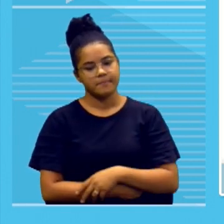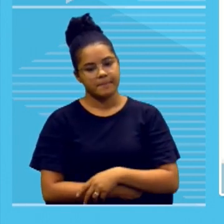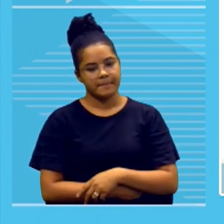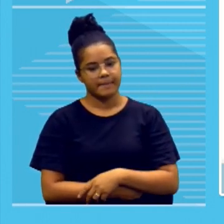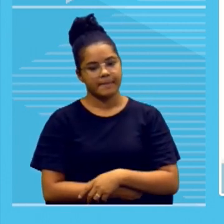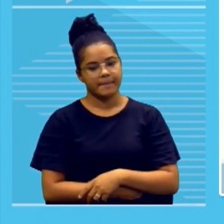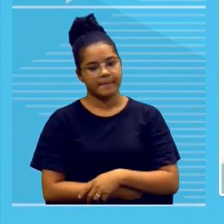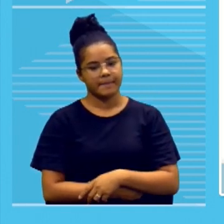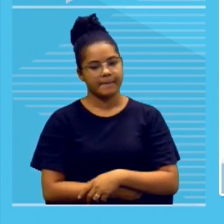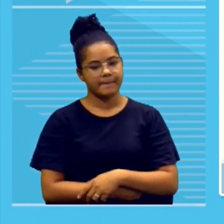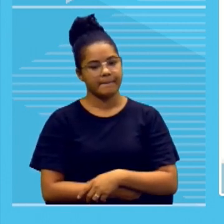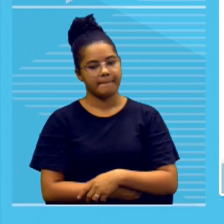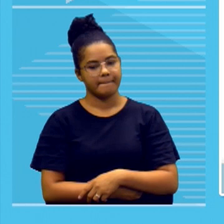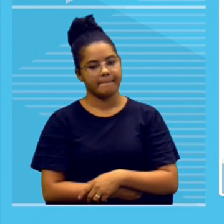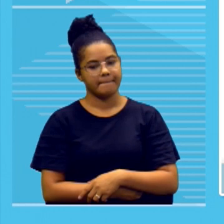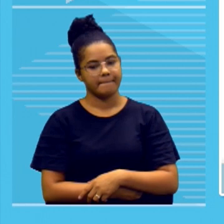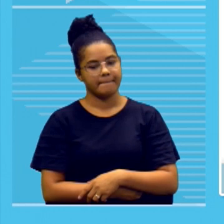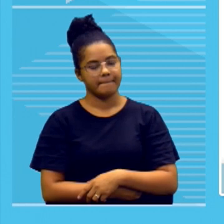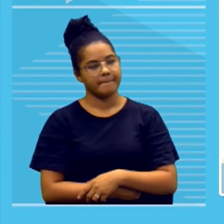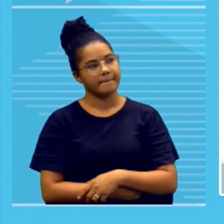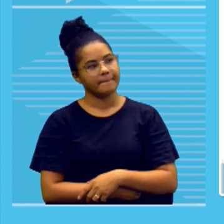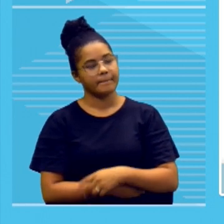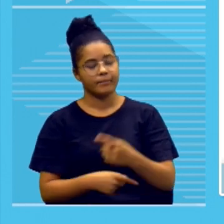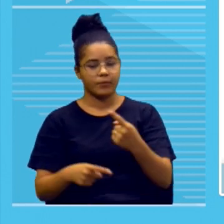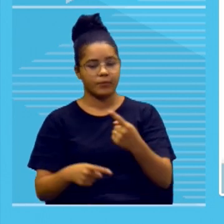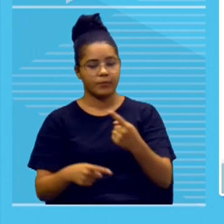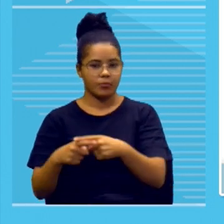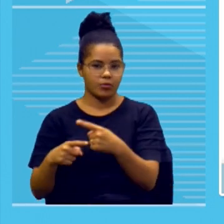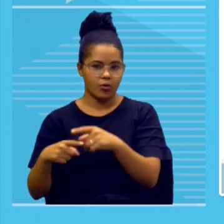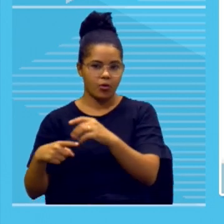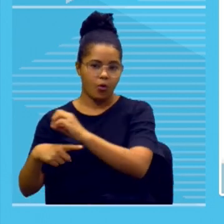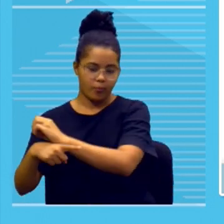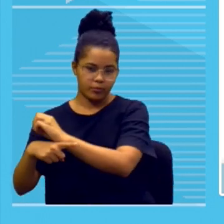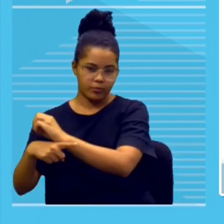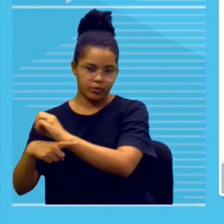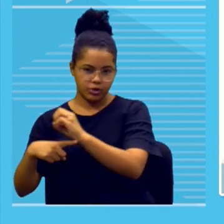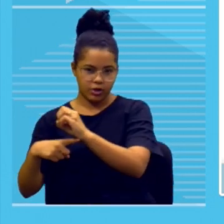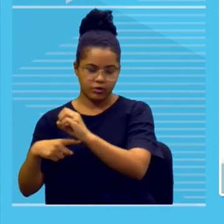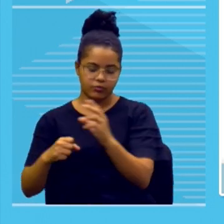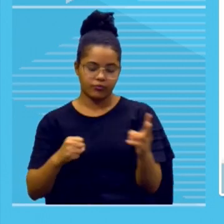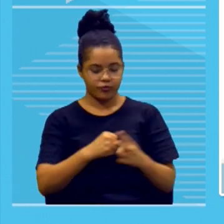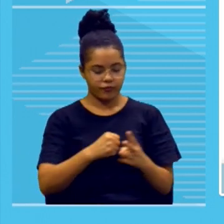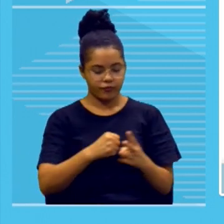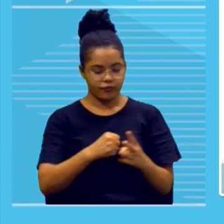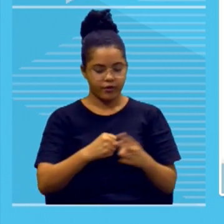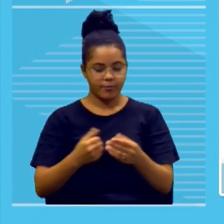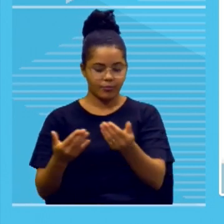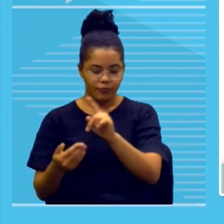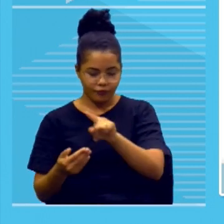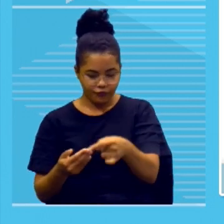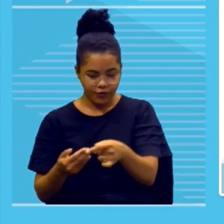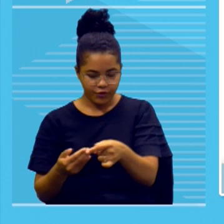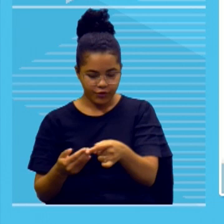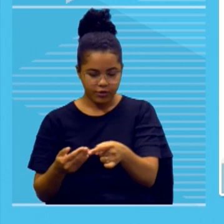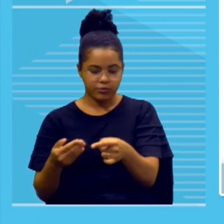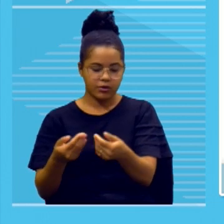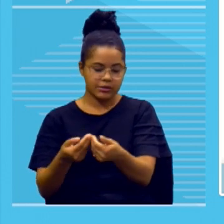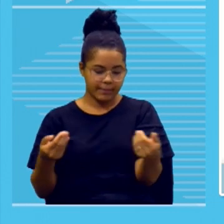Porque eu não devo separar o objeto do meu verbo. Se o meu verbo transita direta